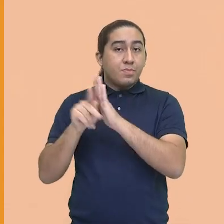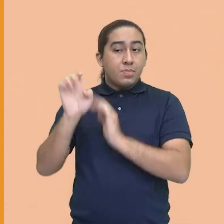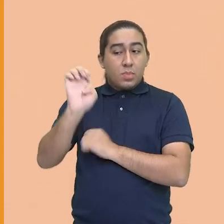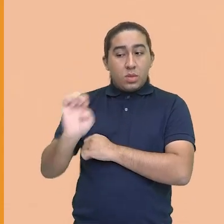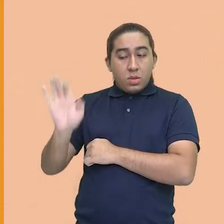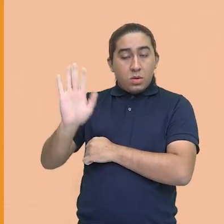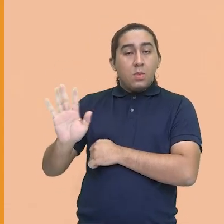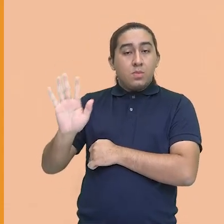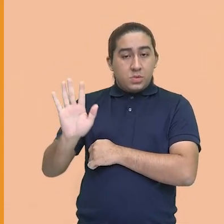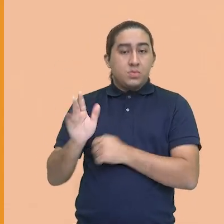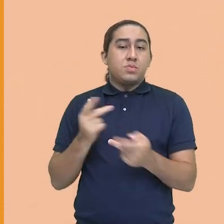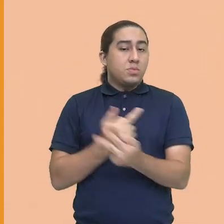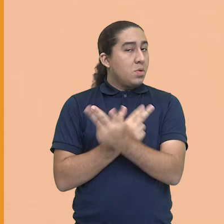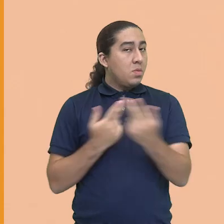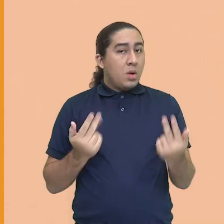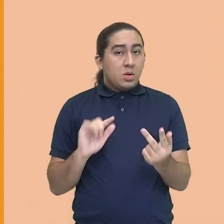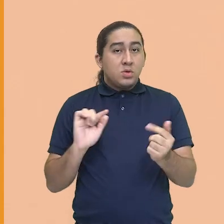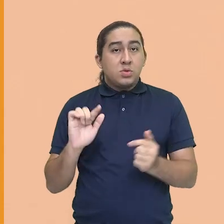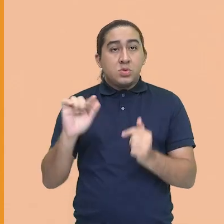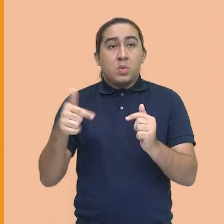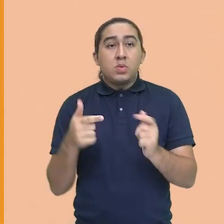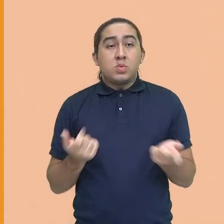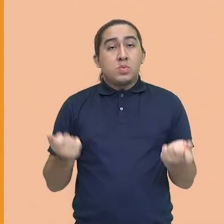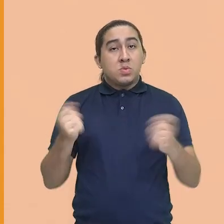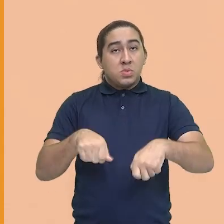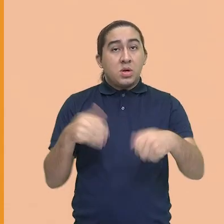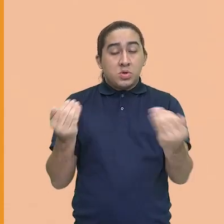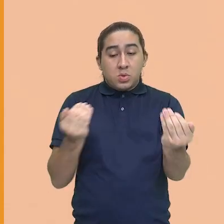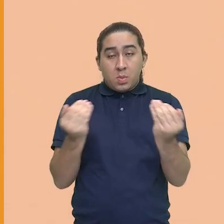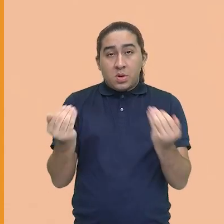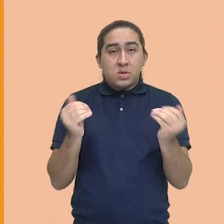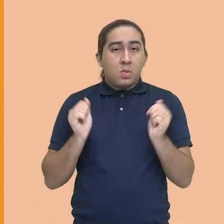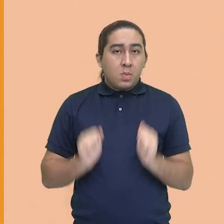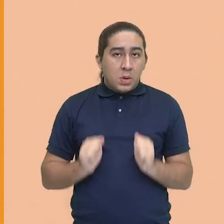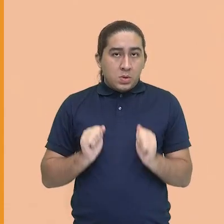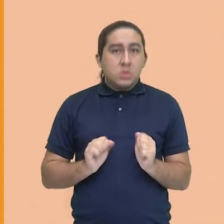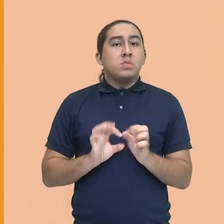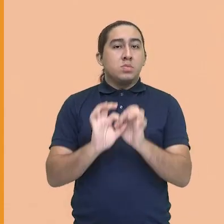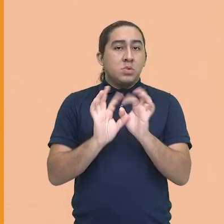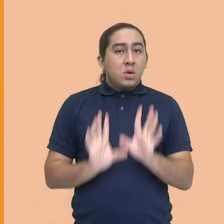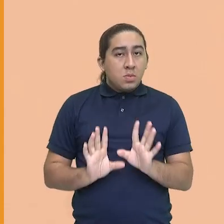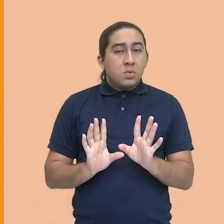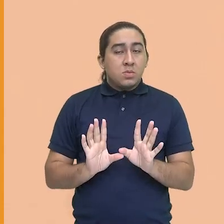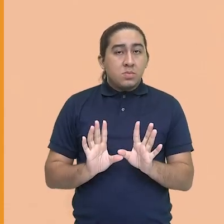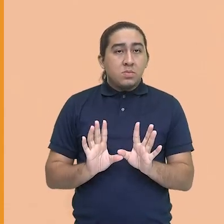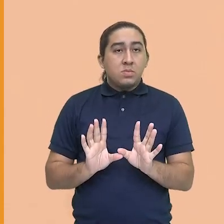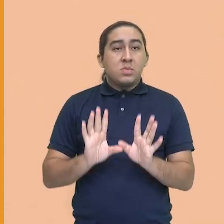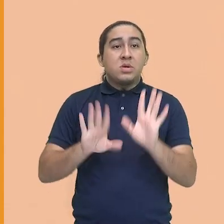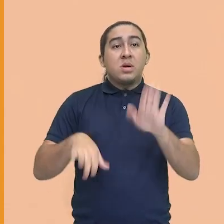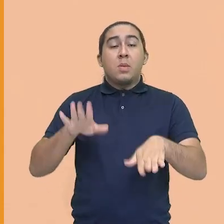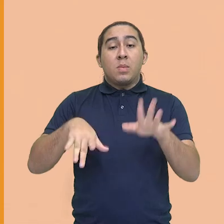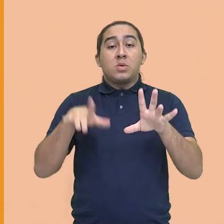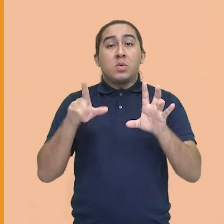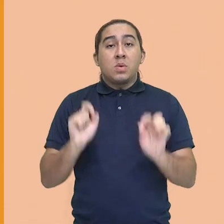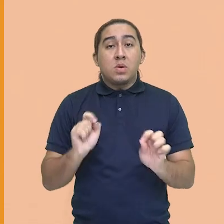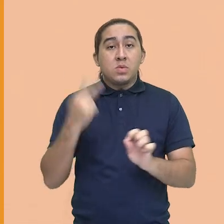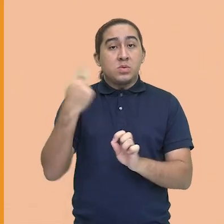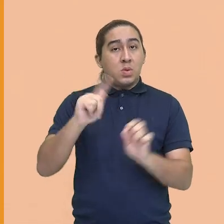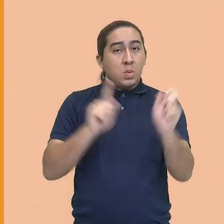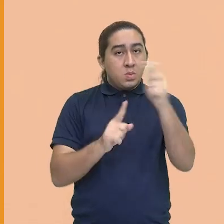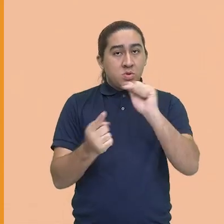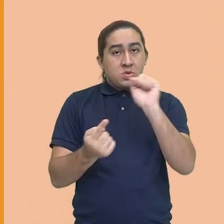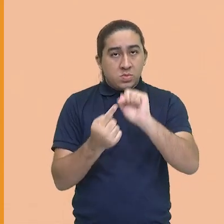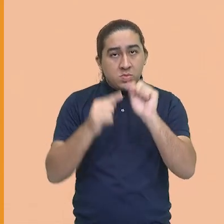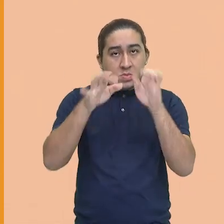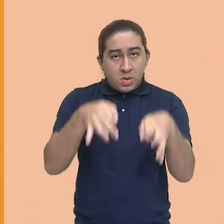europeu, entre outras comparações que eu posso fazer, né? E isso também dependendo do seu objetivo,